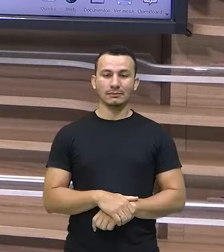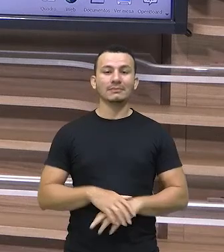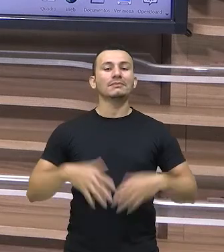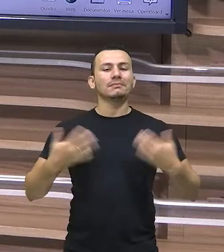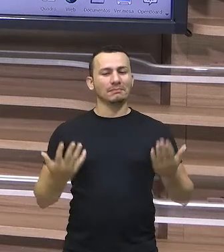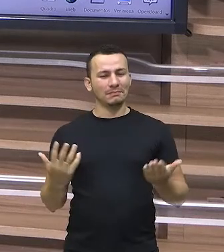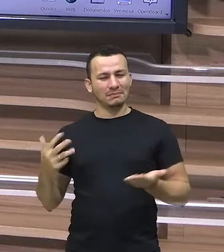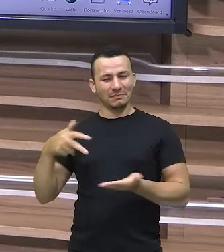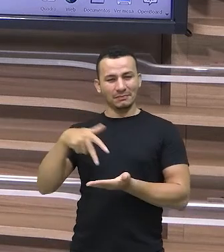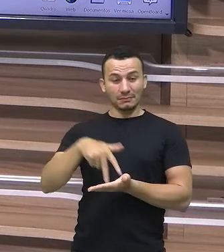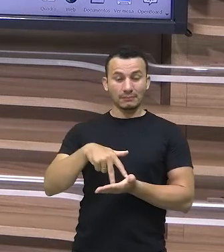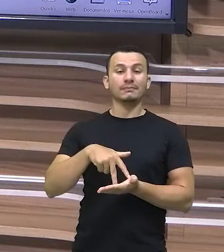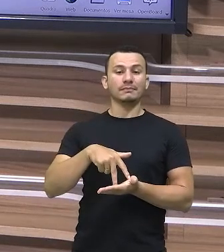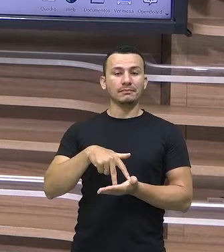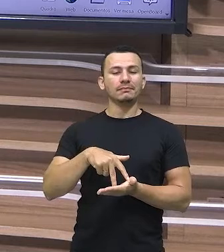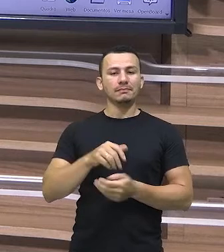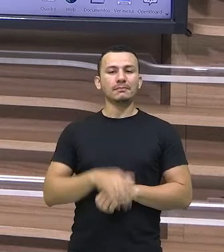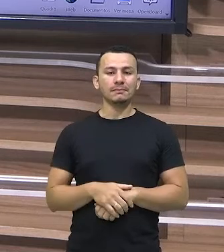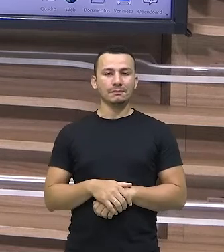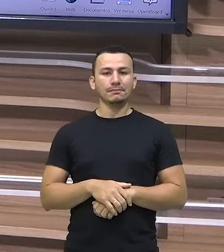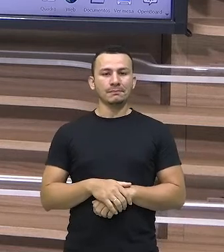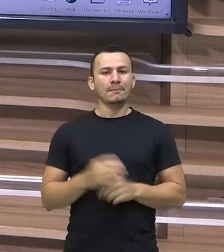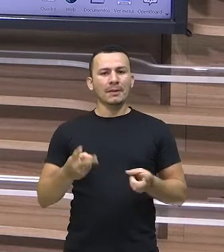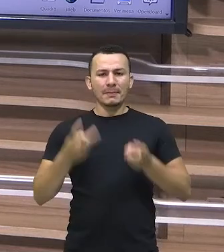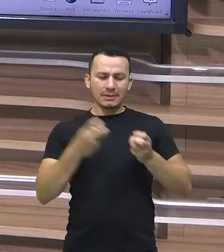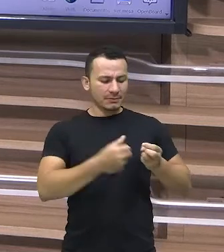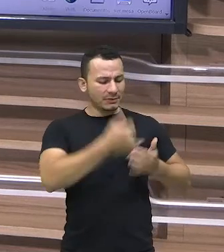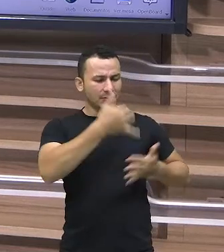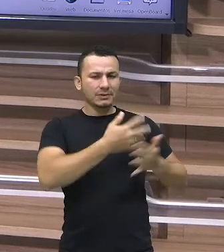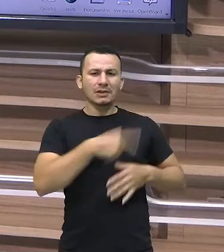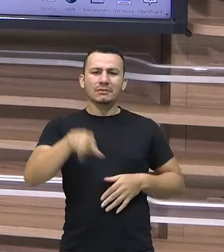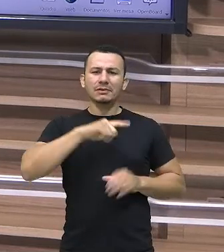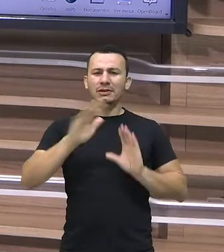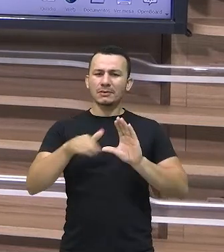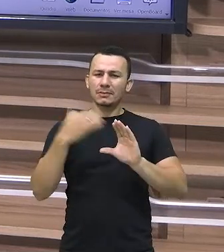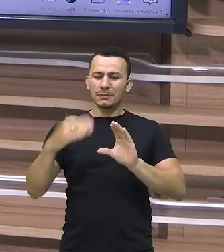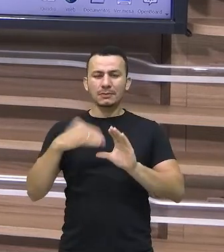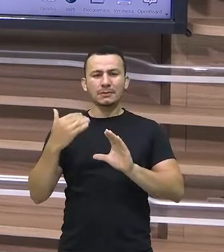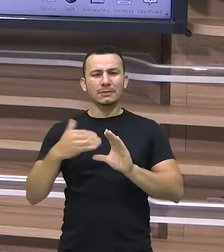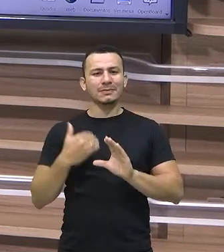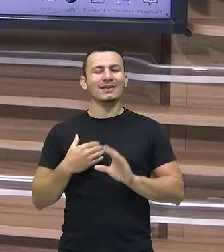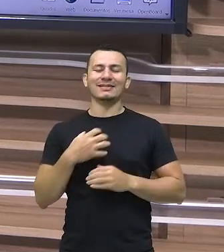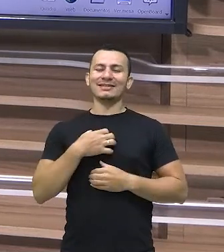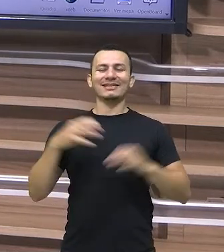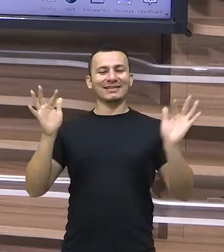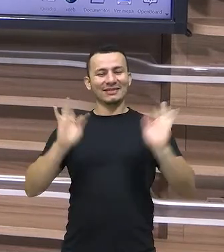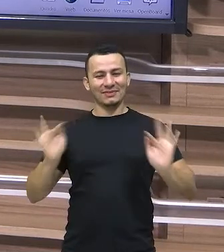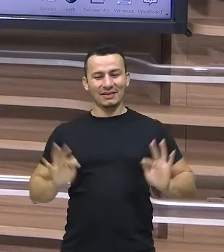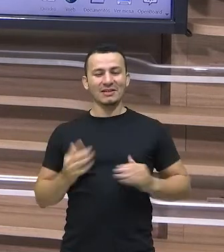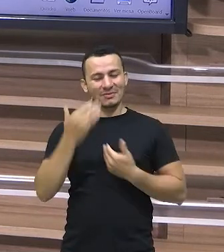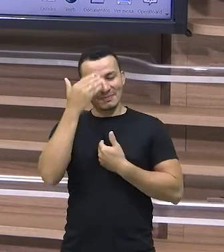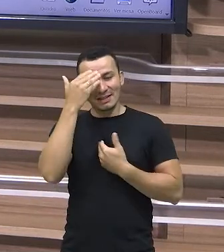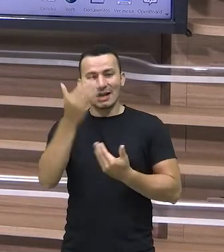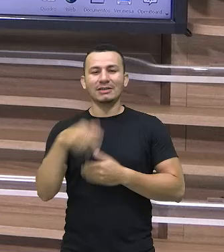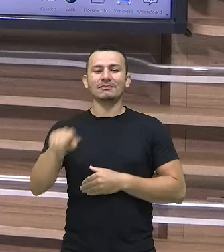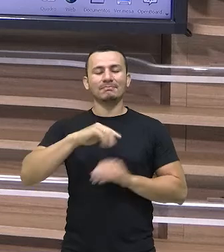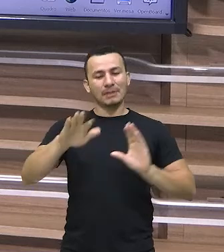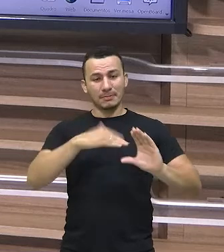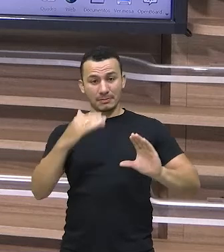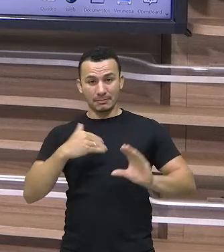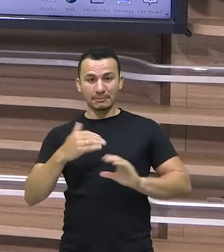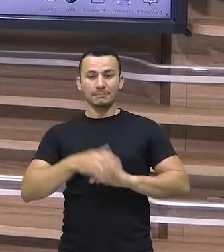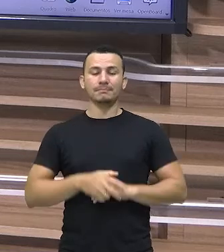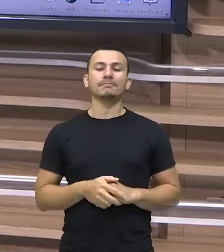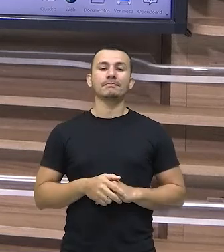Estamos de volta. Vejo aqui que vocês estão participando pelo nosso chat. Fico muito feliz com as participações de vocês e já